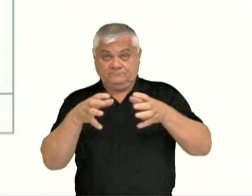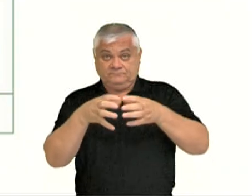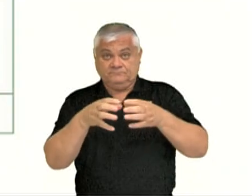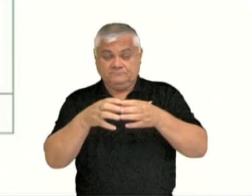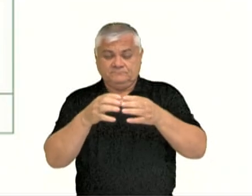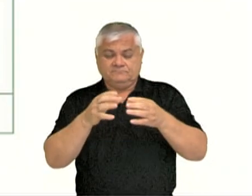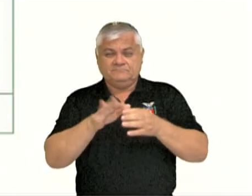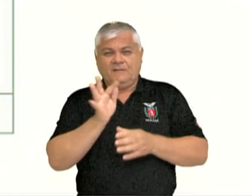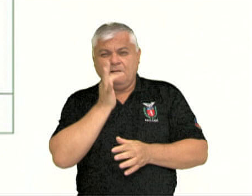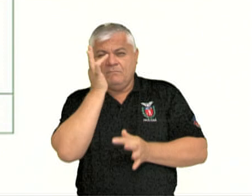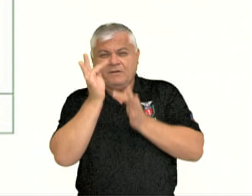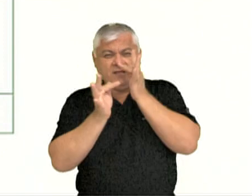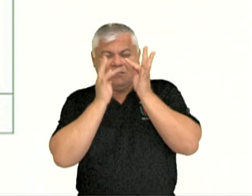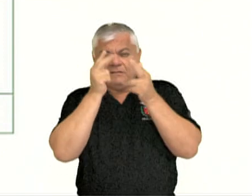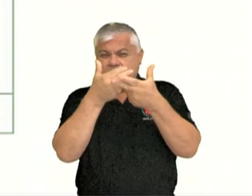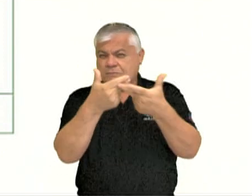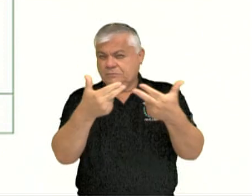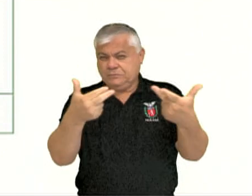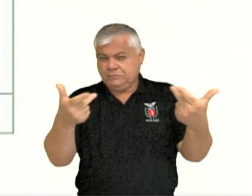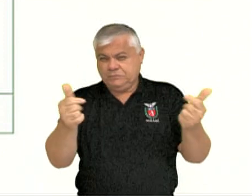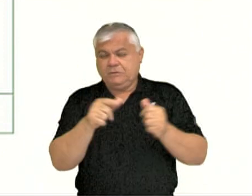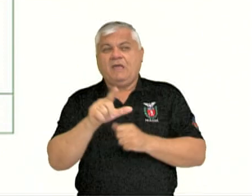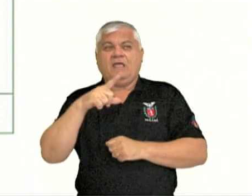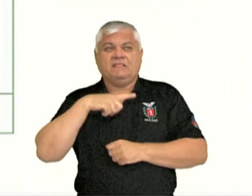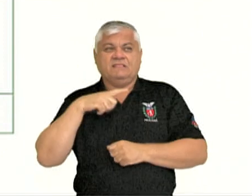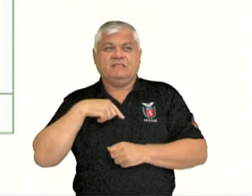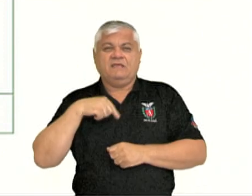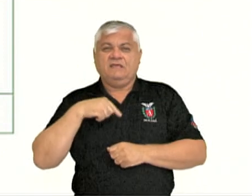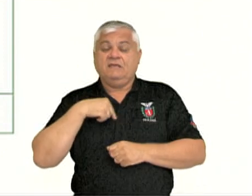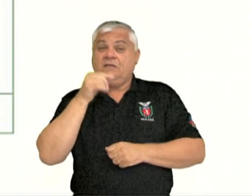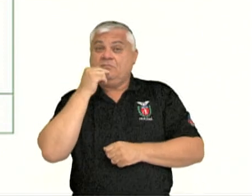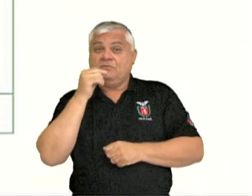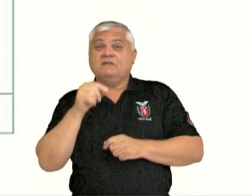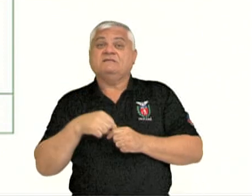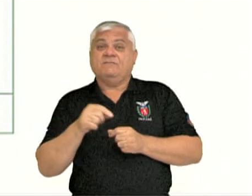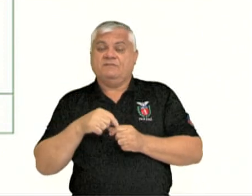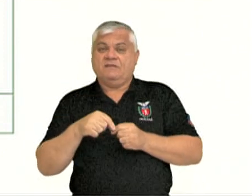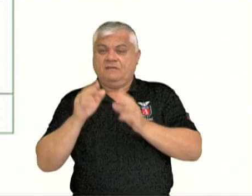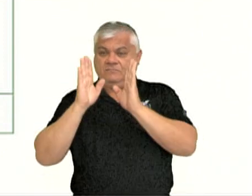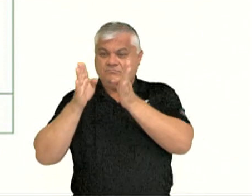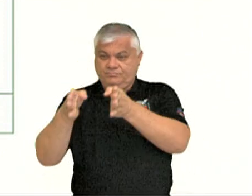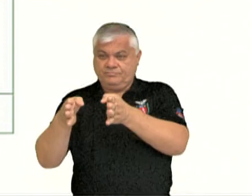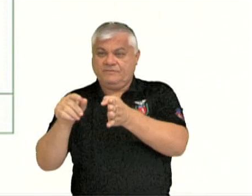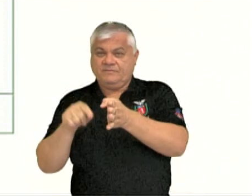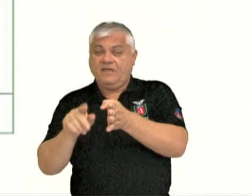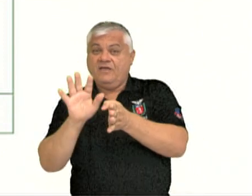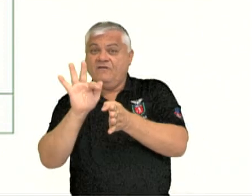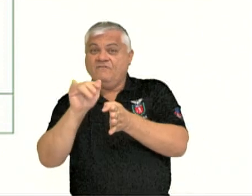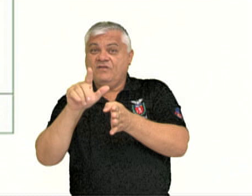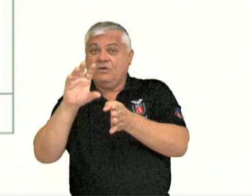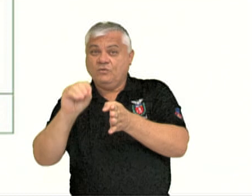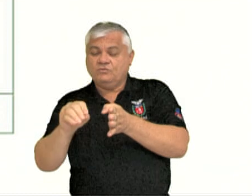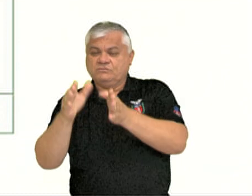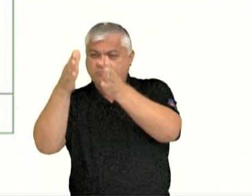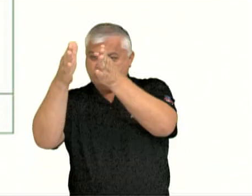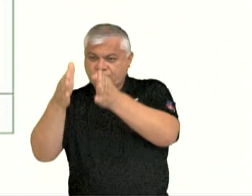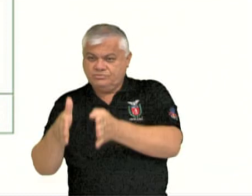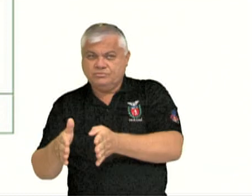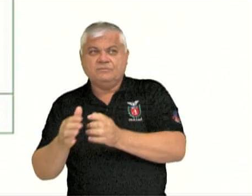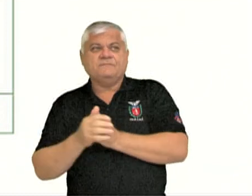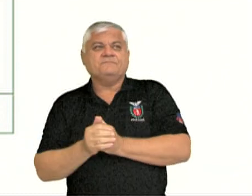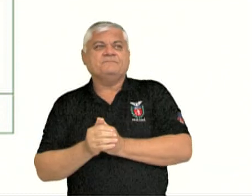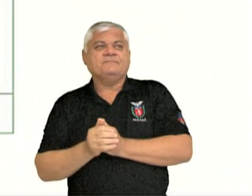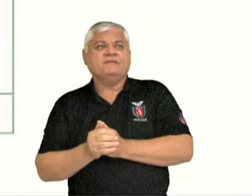todo, a gente tem lá filos diferentes, né, na nossa classificação de reino e